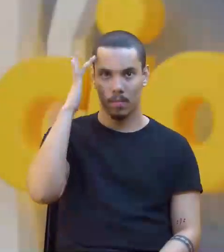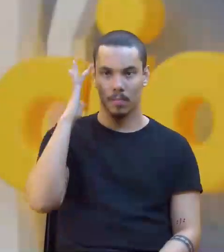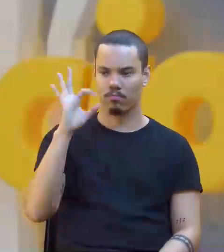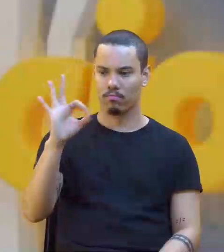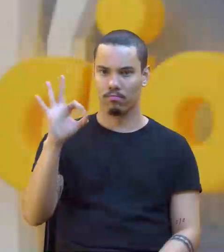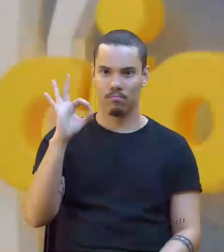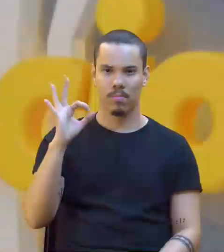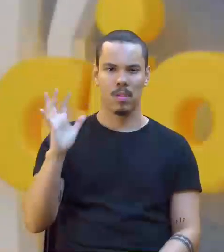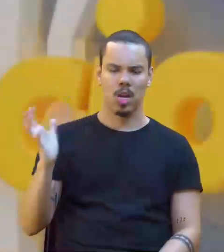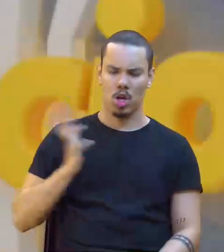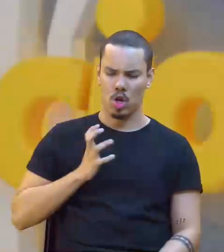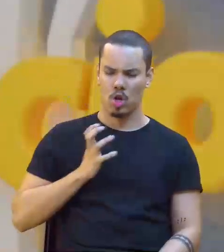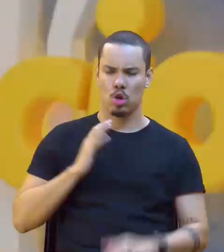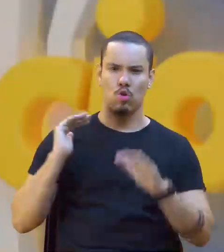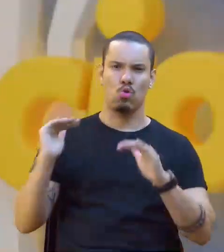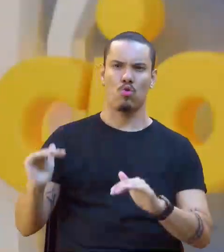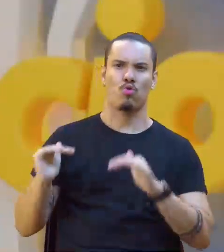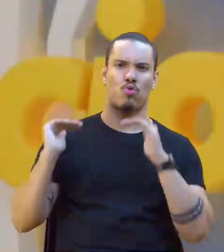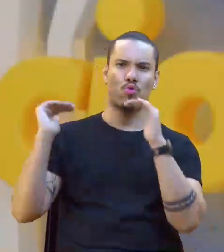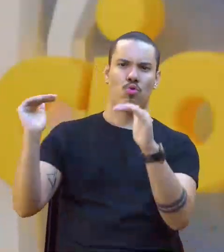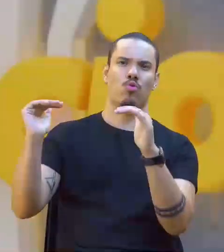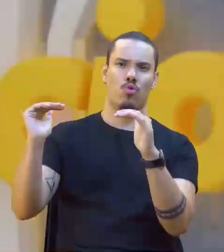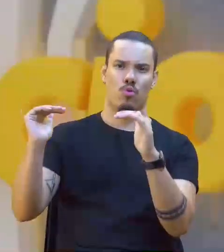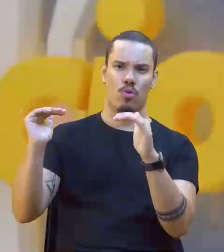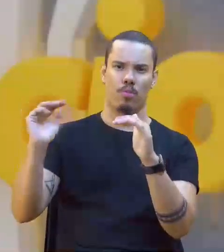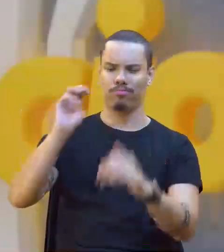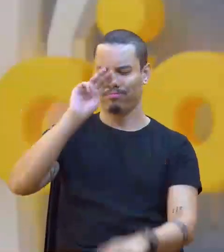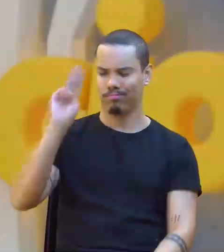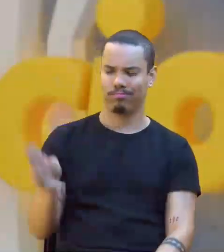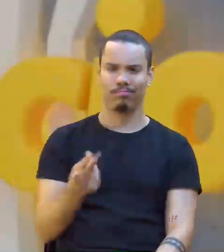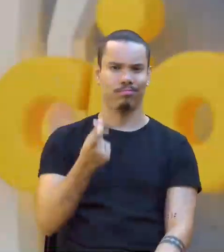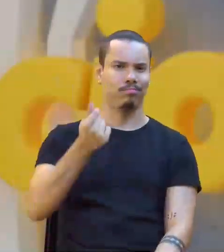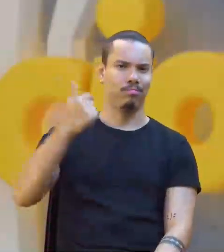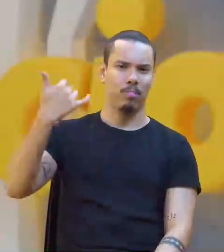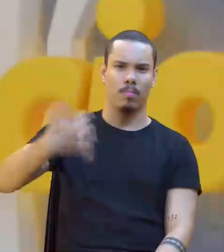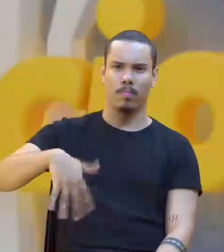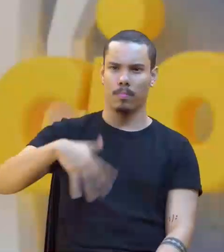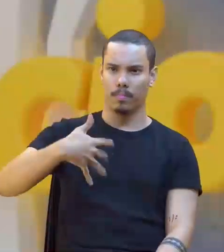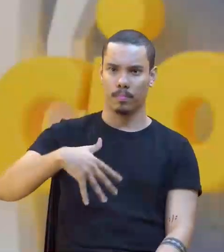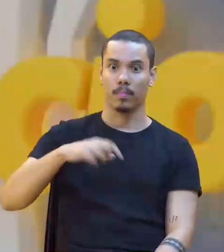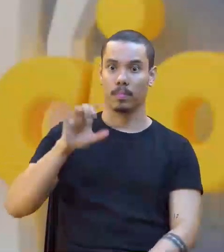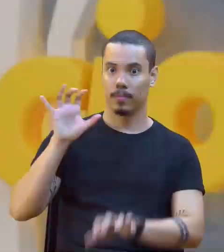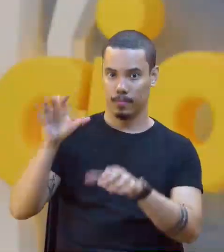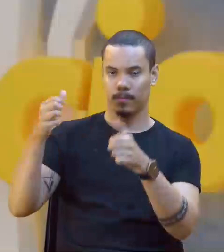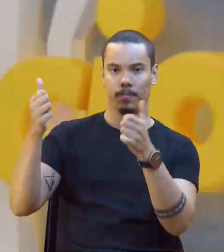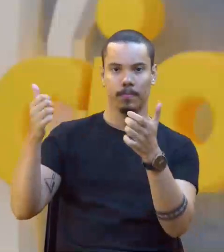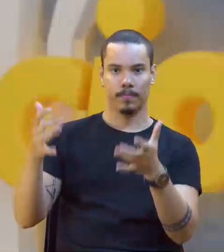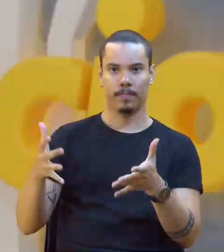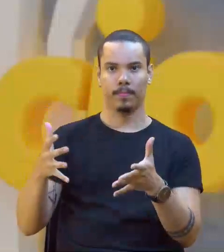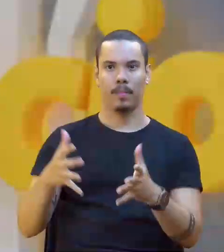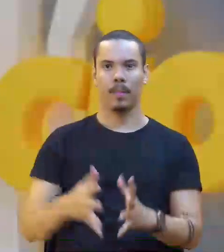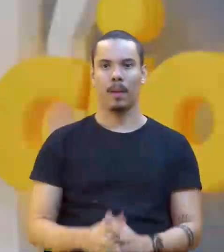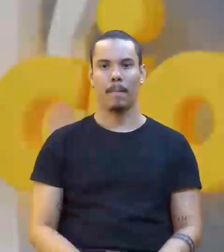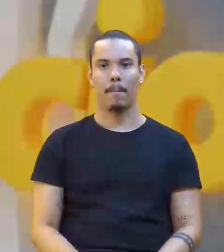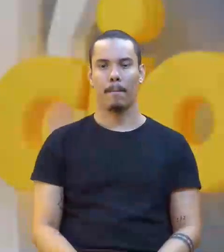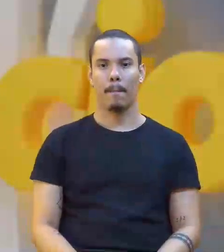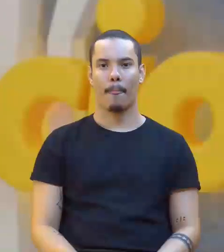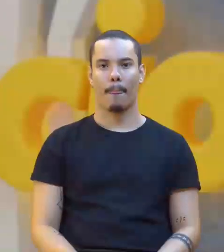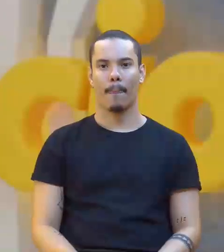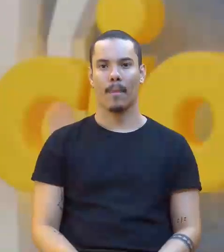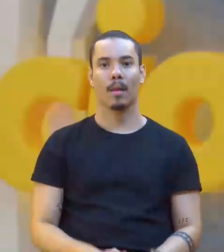dono de os ricos, os milionários, né? A gente está falando desses donos dos meios de produção. Então,